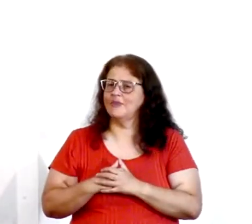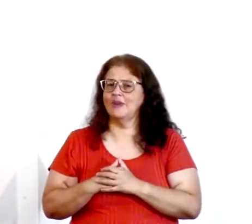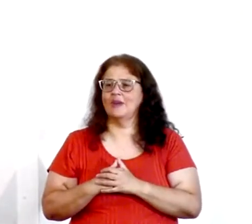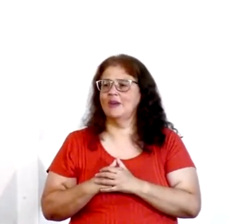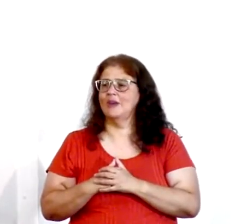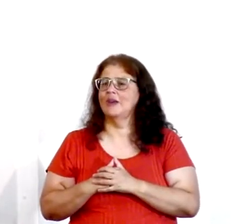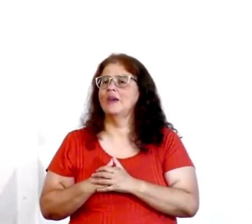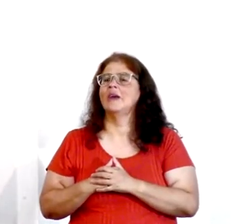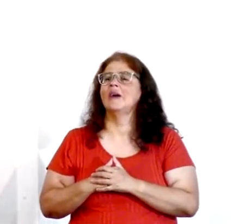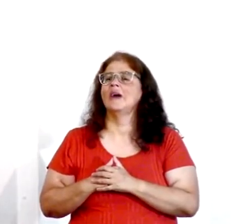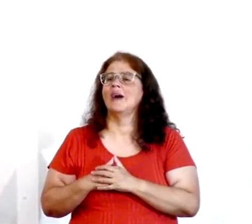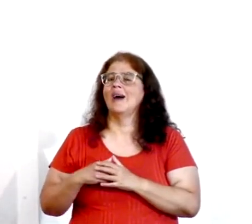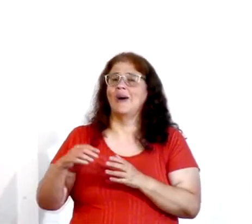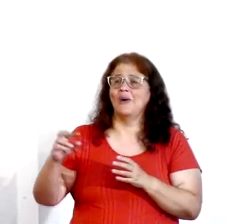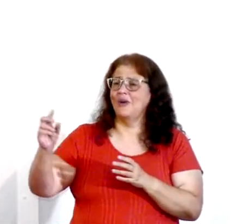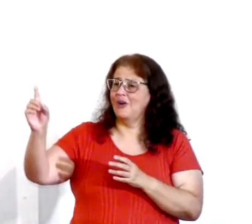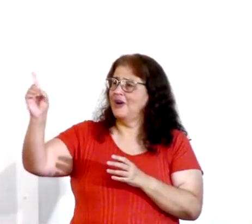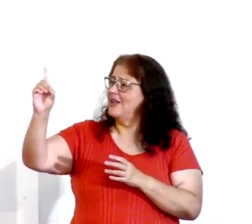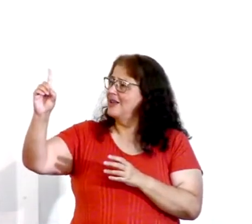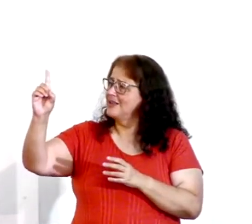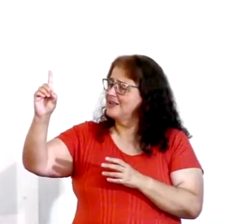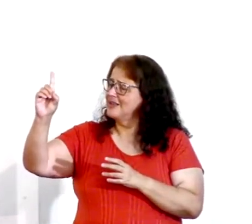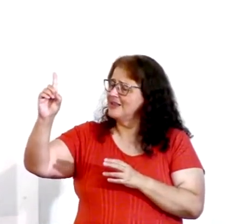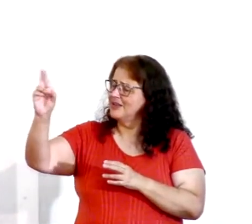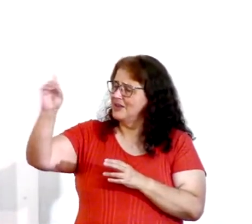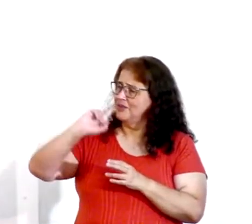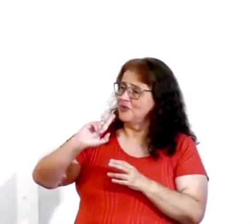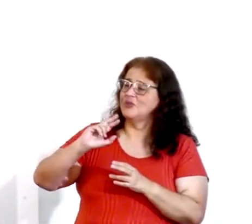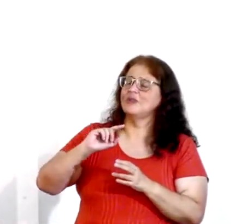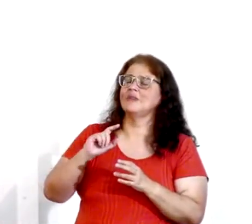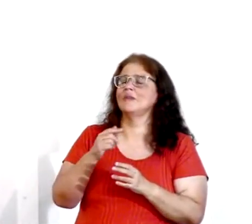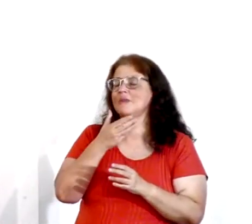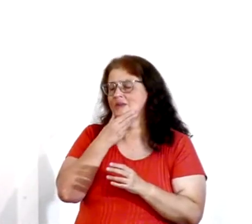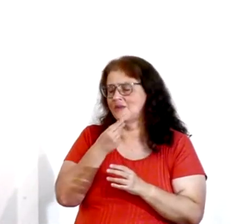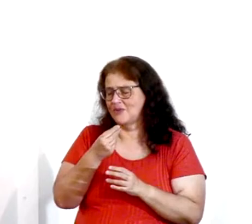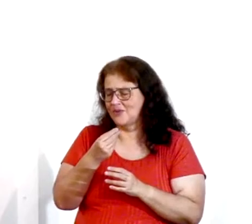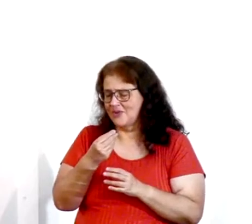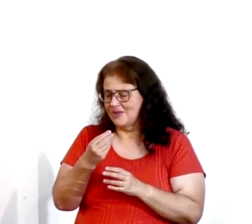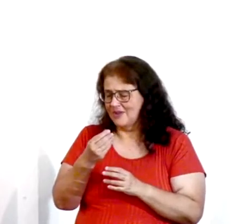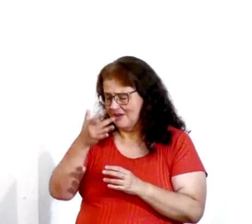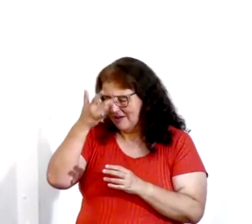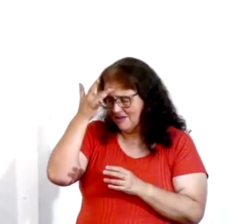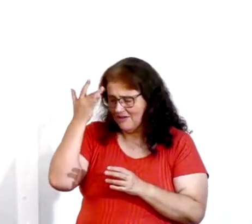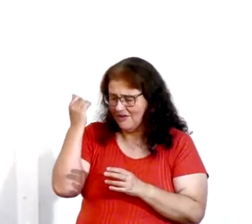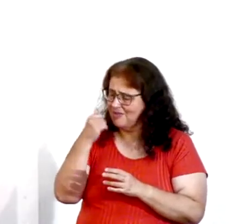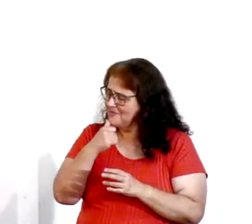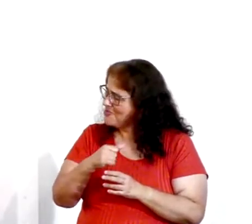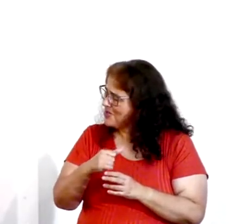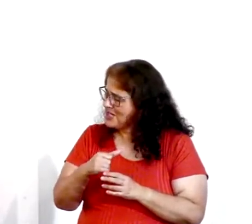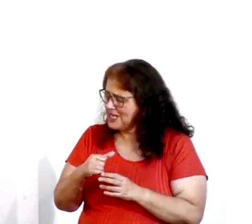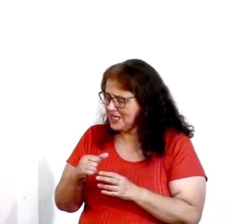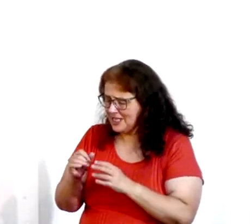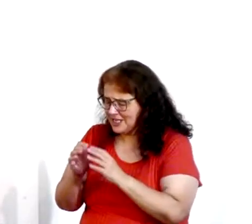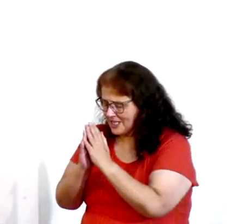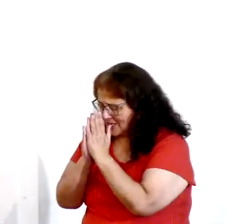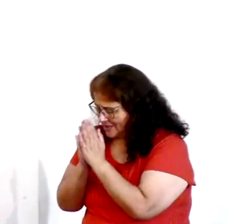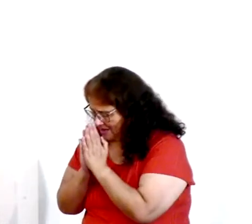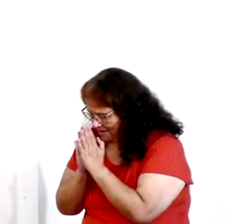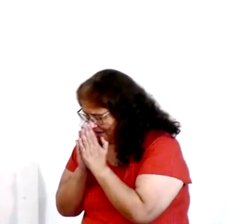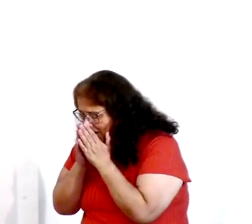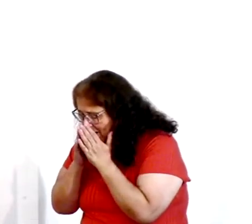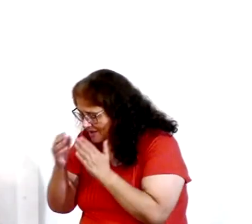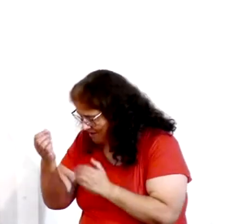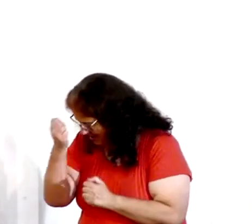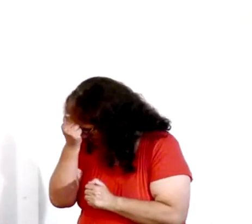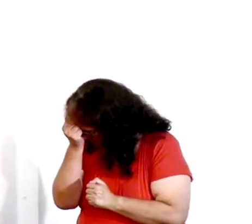pessoas quebrantadas, arrependidas pelos seus pecados. Que Deus incomode o seu